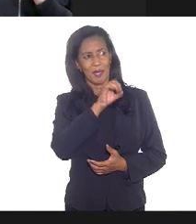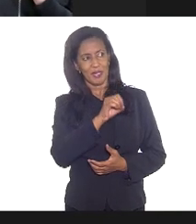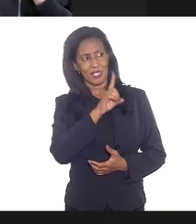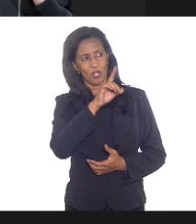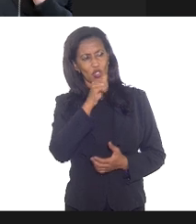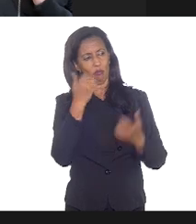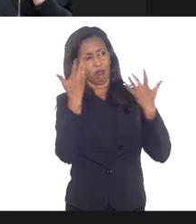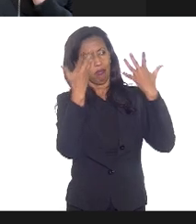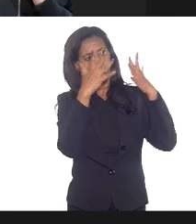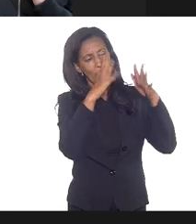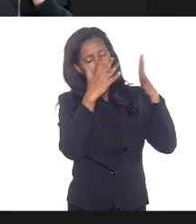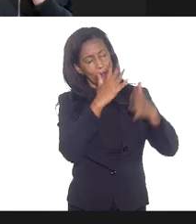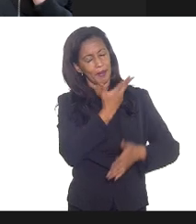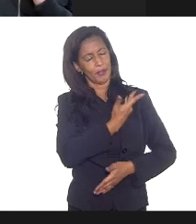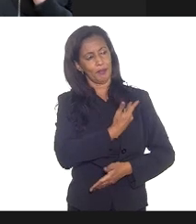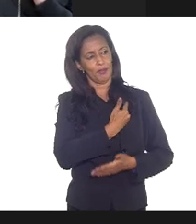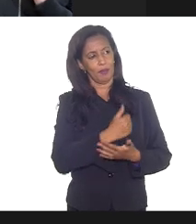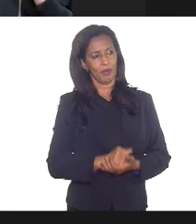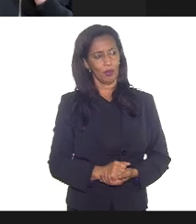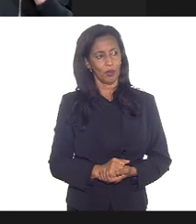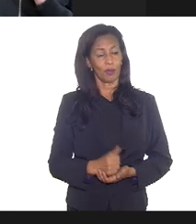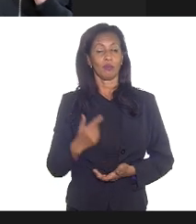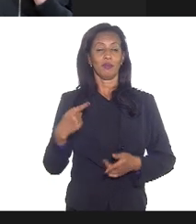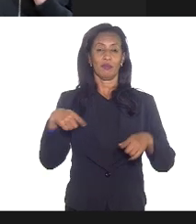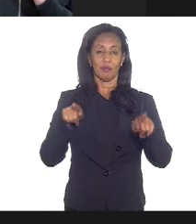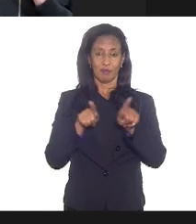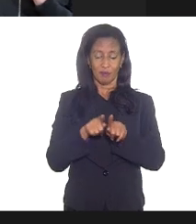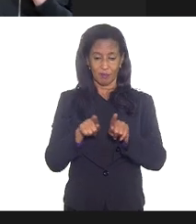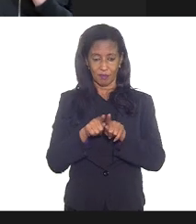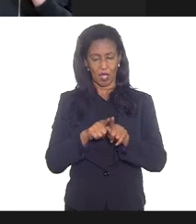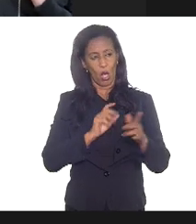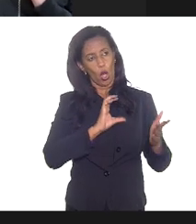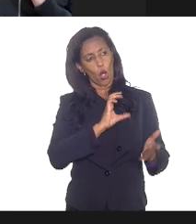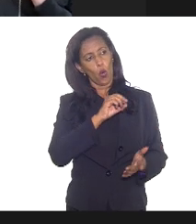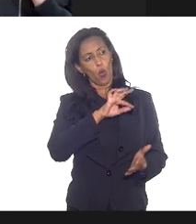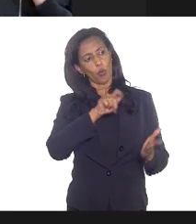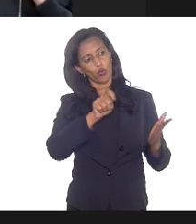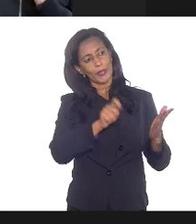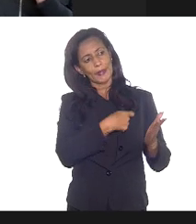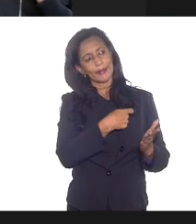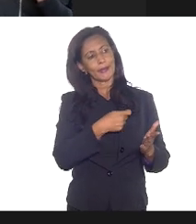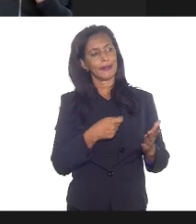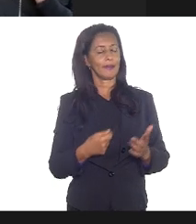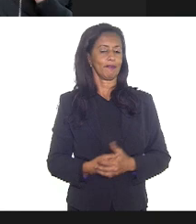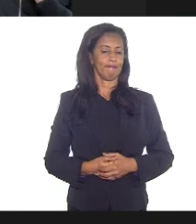meus parabéns, meu amigo, e gostaria também dessa coautoria.